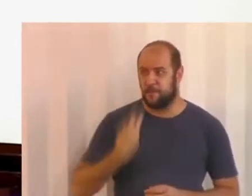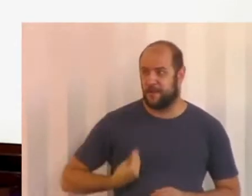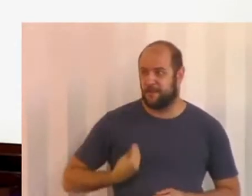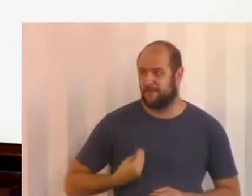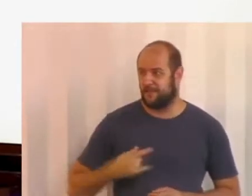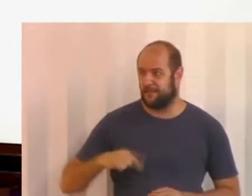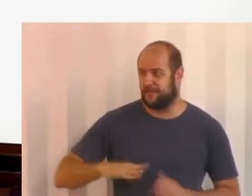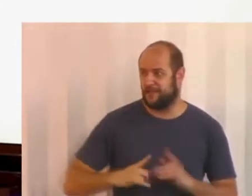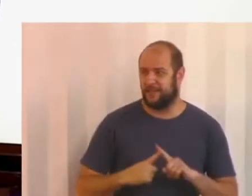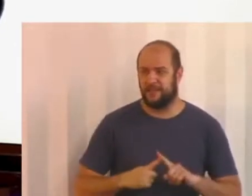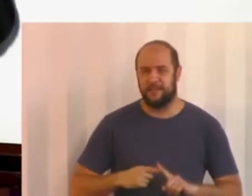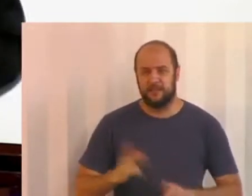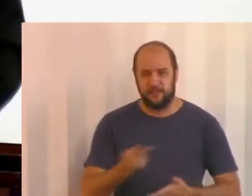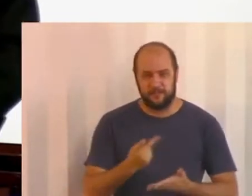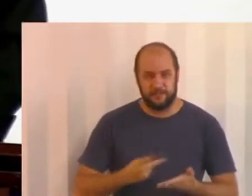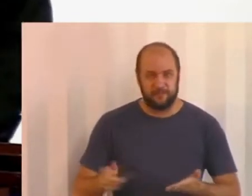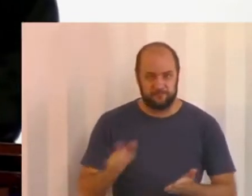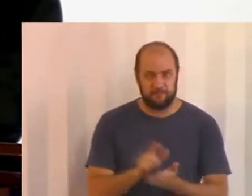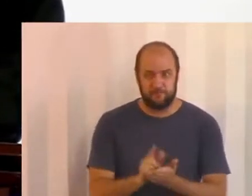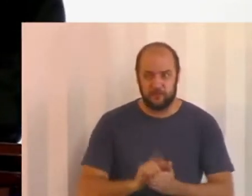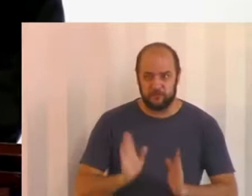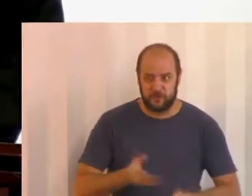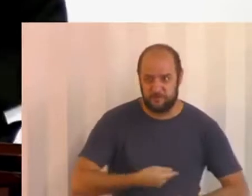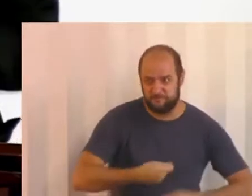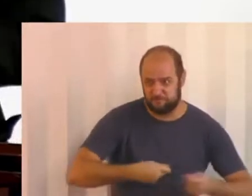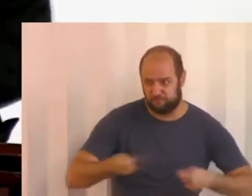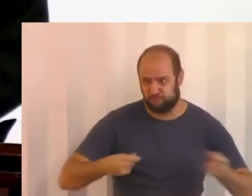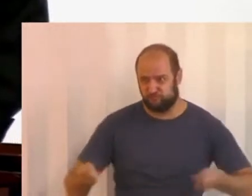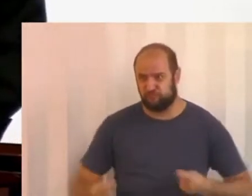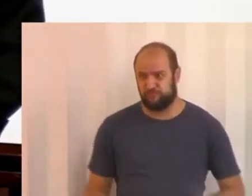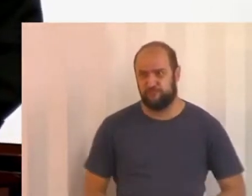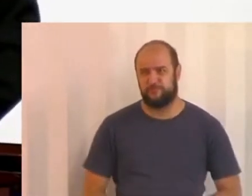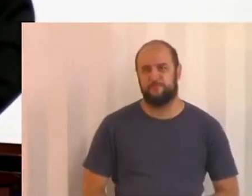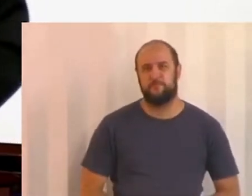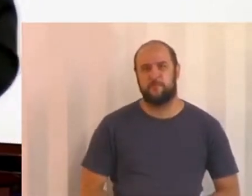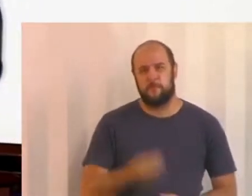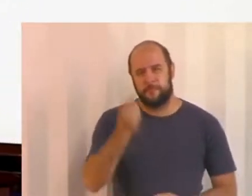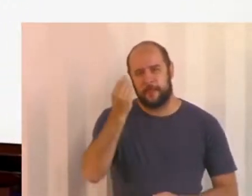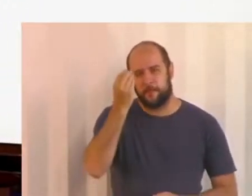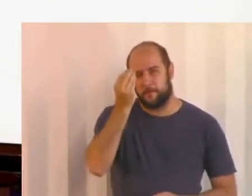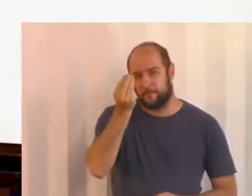vocês desenharem, então fique com isso na cabeça, para quando tiver com papel vocês